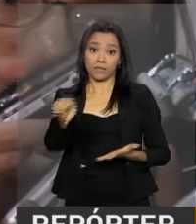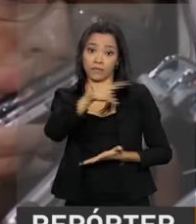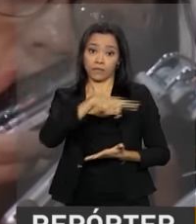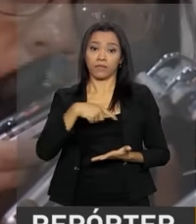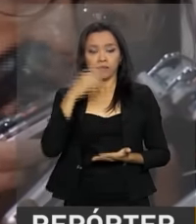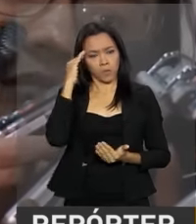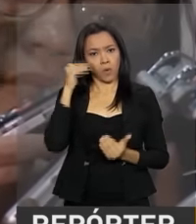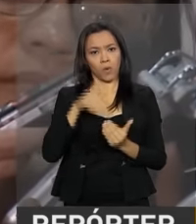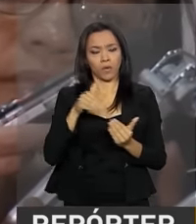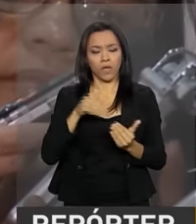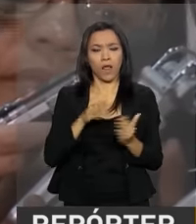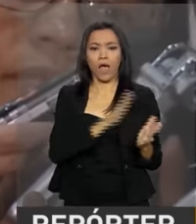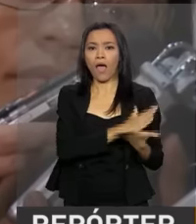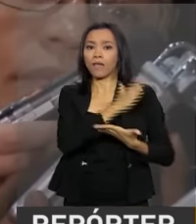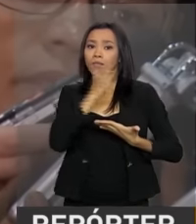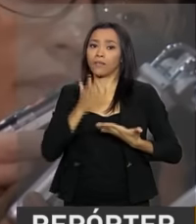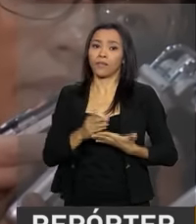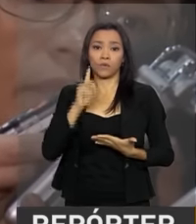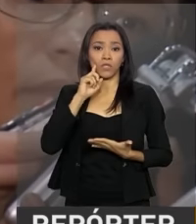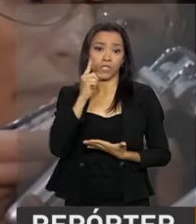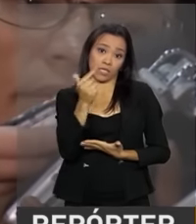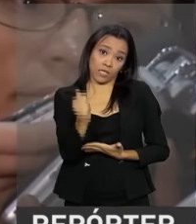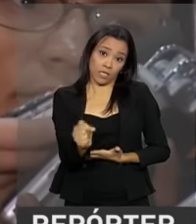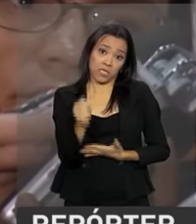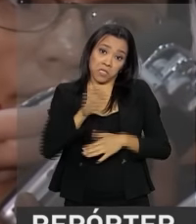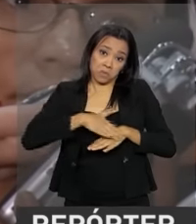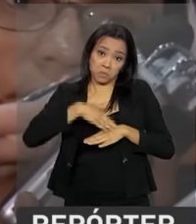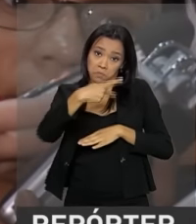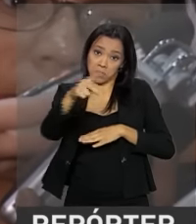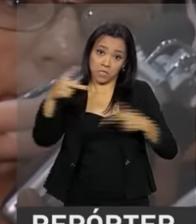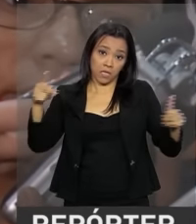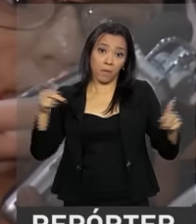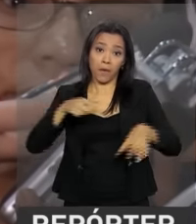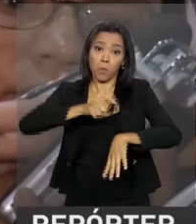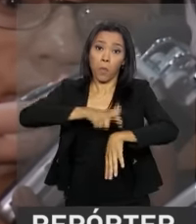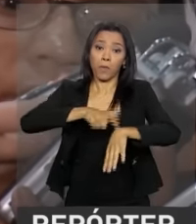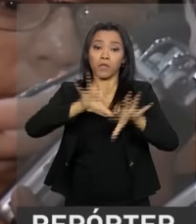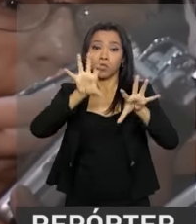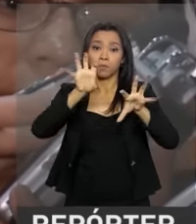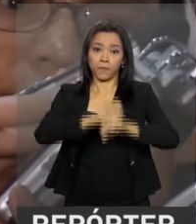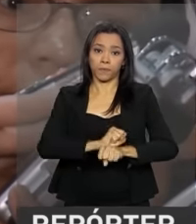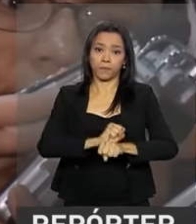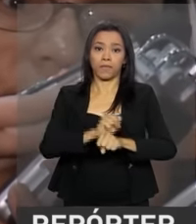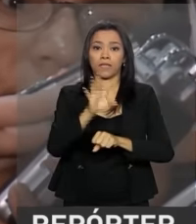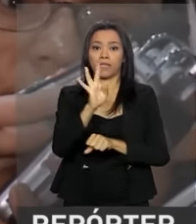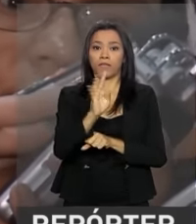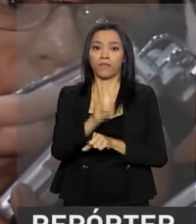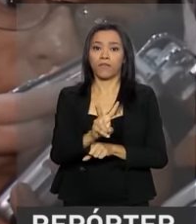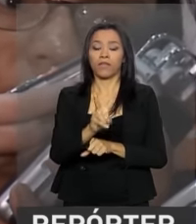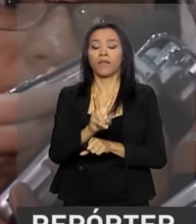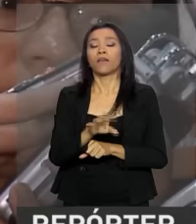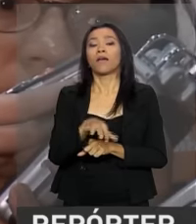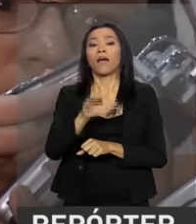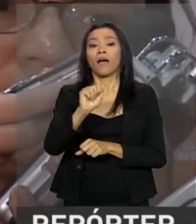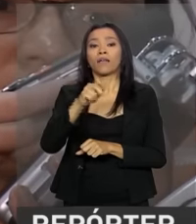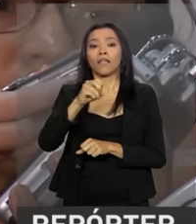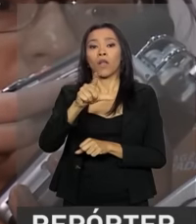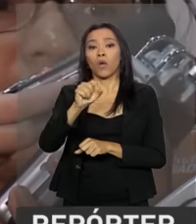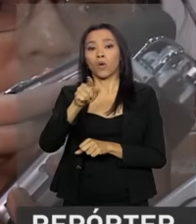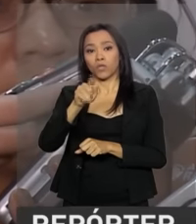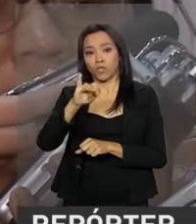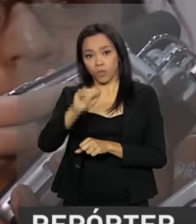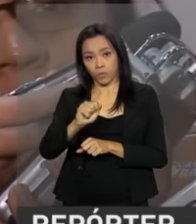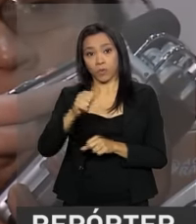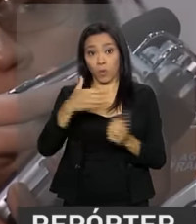têm a possibilidade de decidirem o momento oportuno de cada um então se inicia assim no dia 26